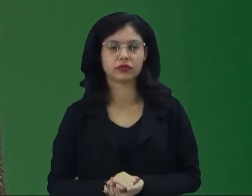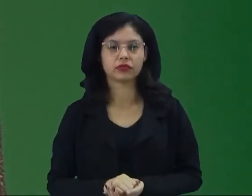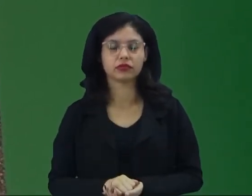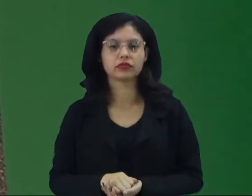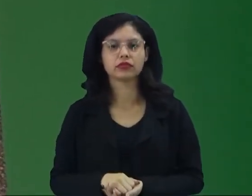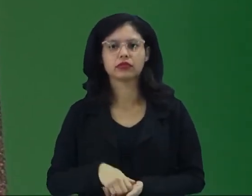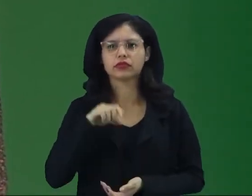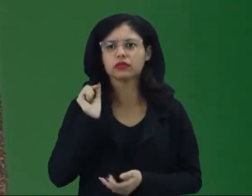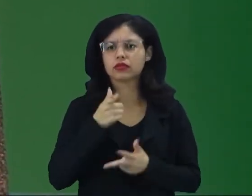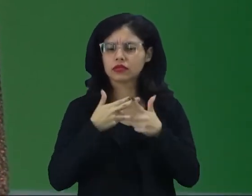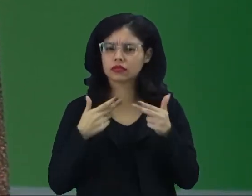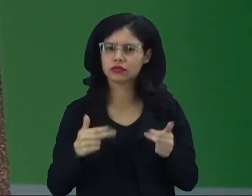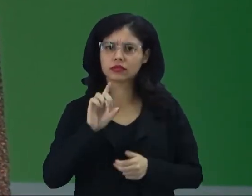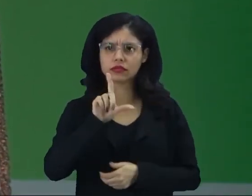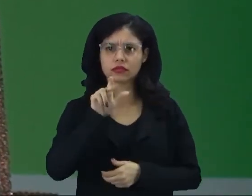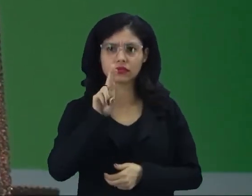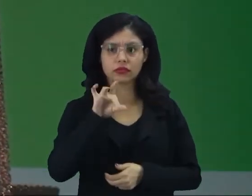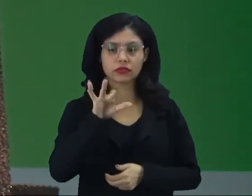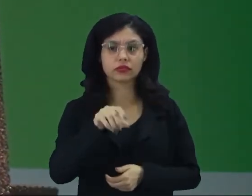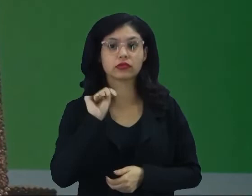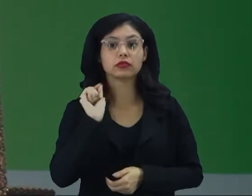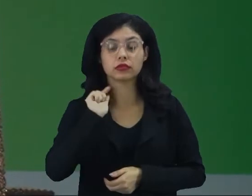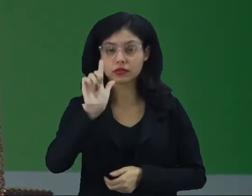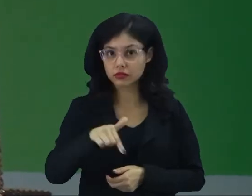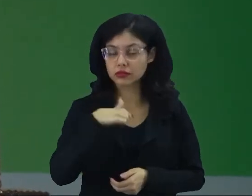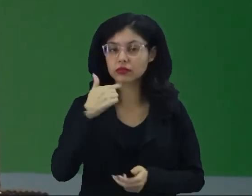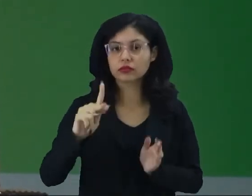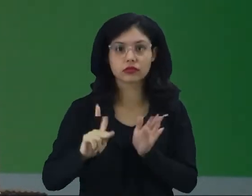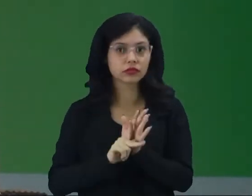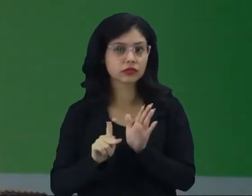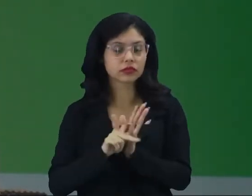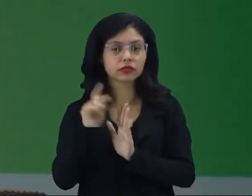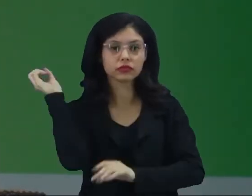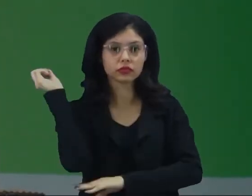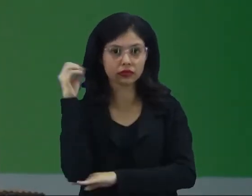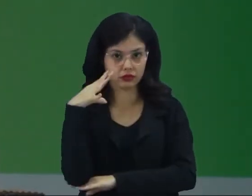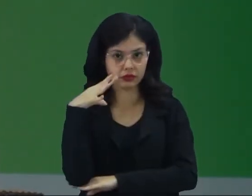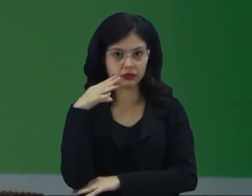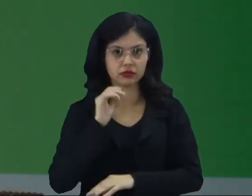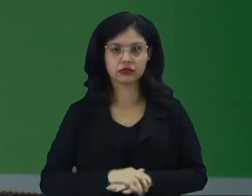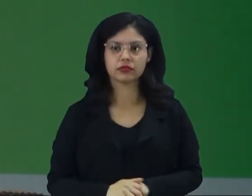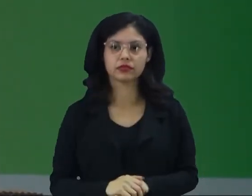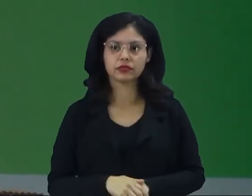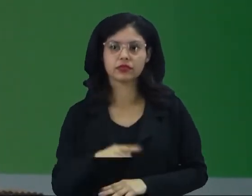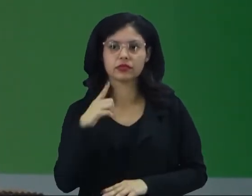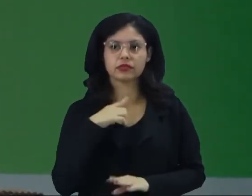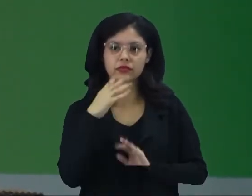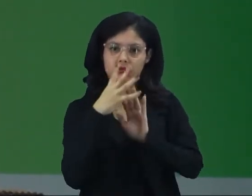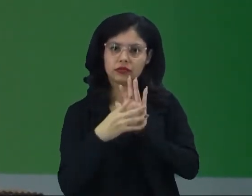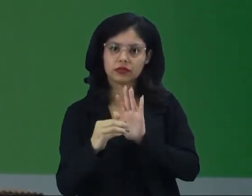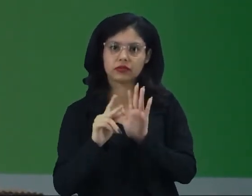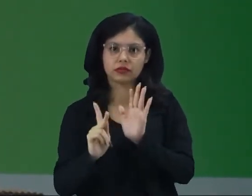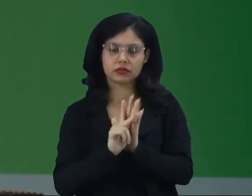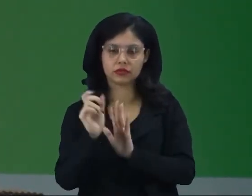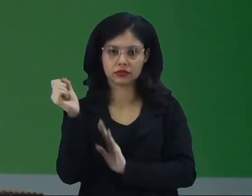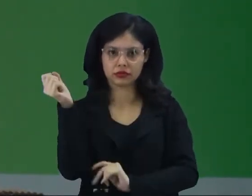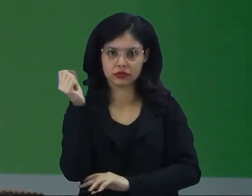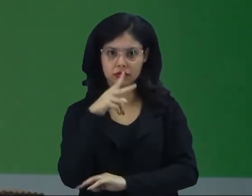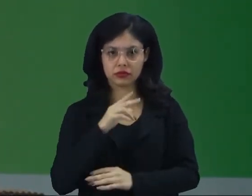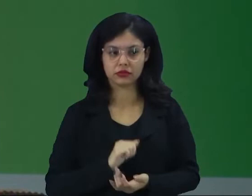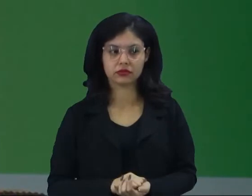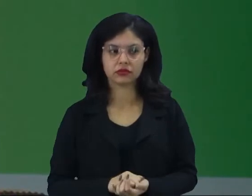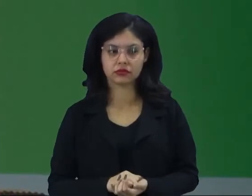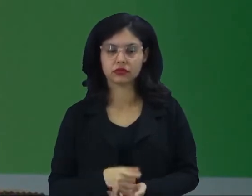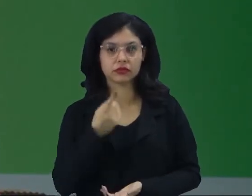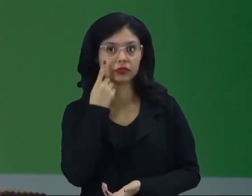luminosos. Então, objetos luminosos são aqueles que têm luz própria, que transmite a sua luz. Então,